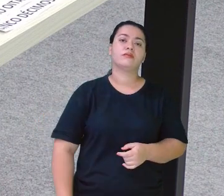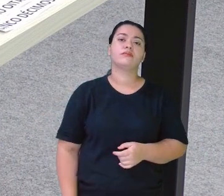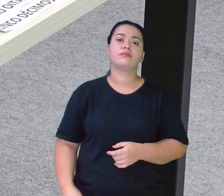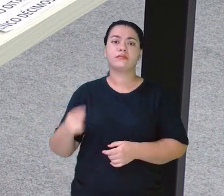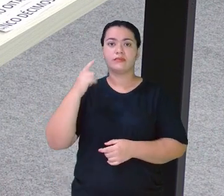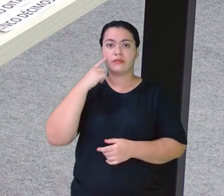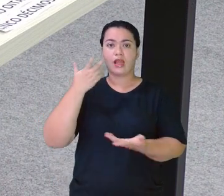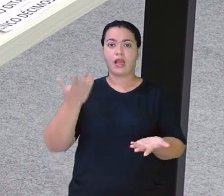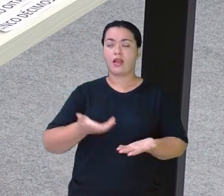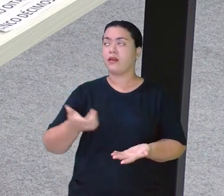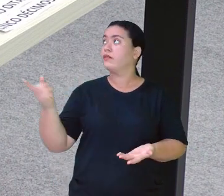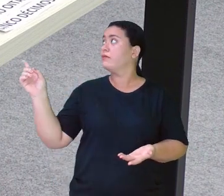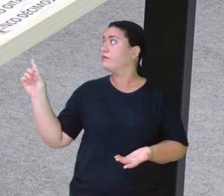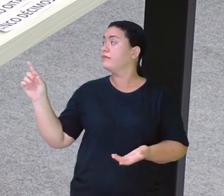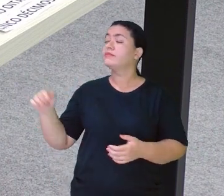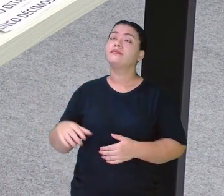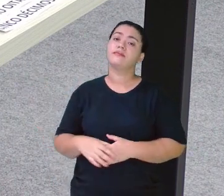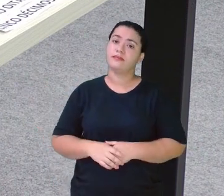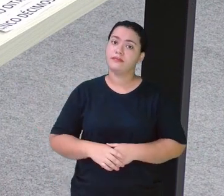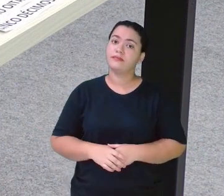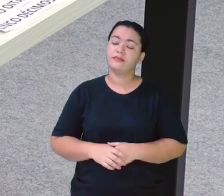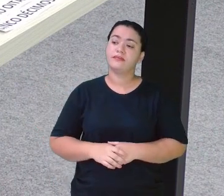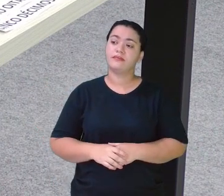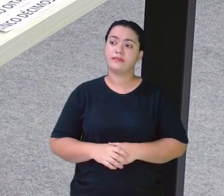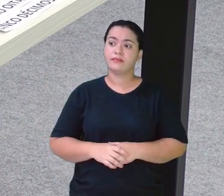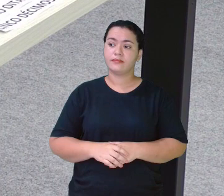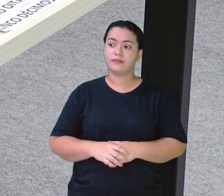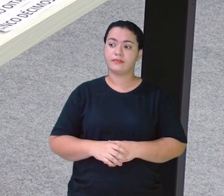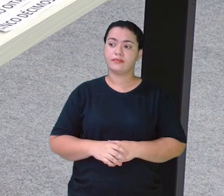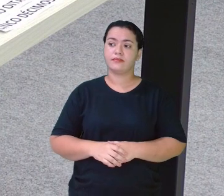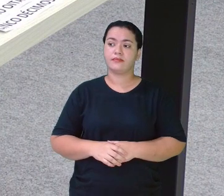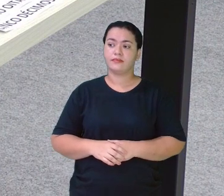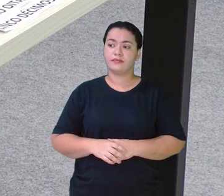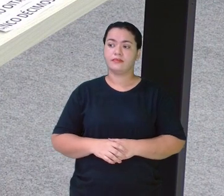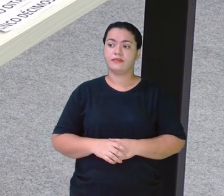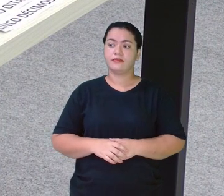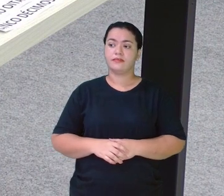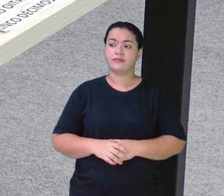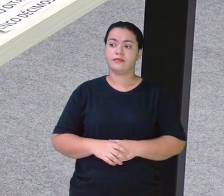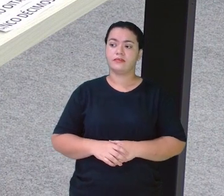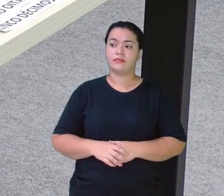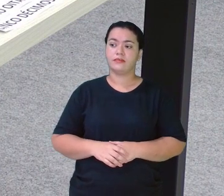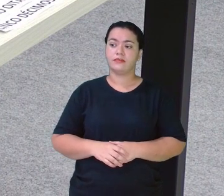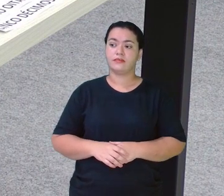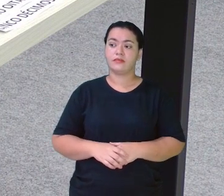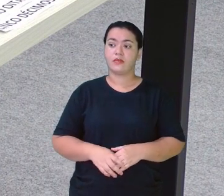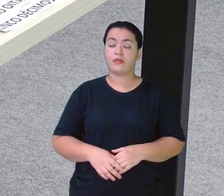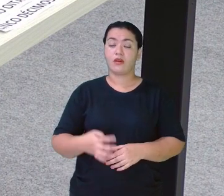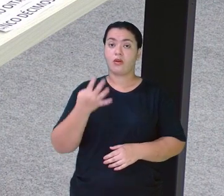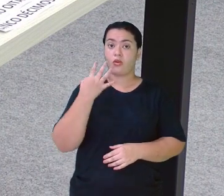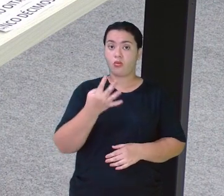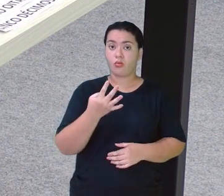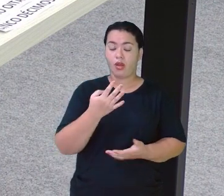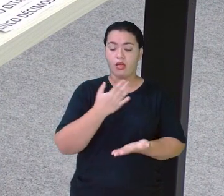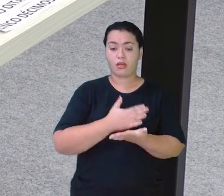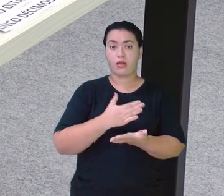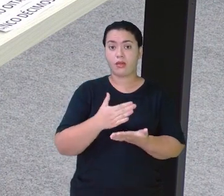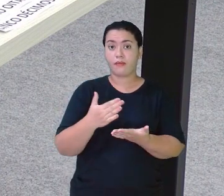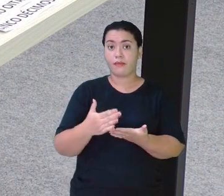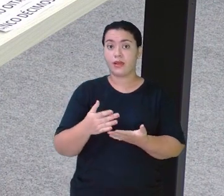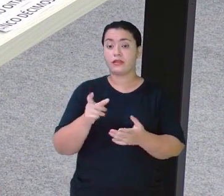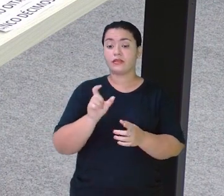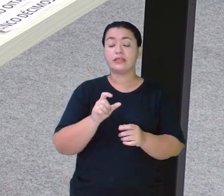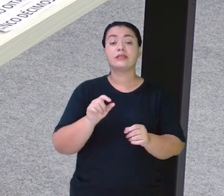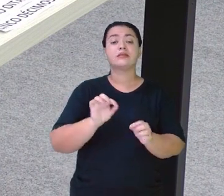como vocês viram aqui. Em 4 partes e 4 partes iguais, tá bom?